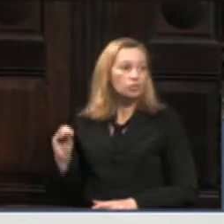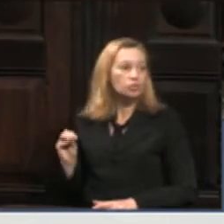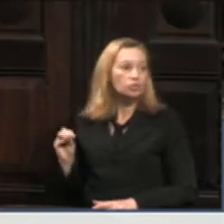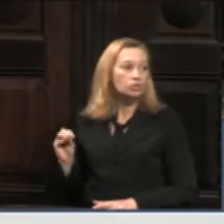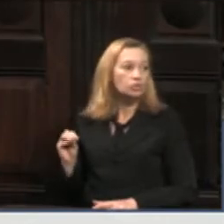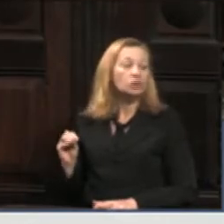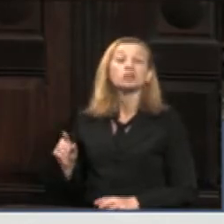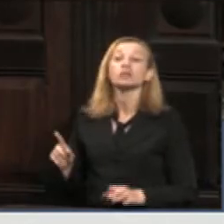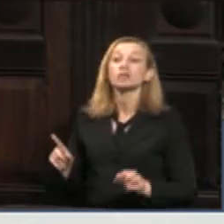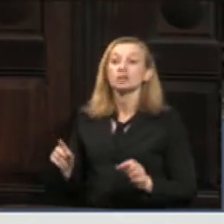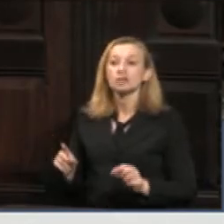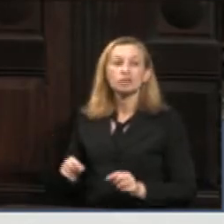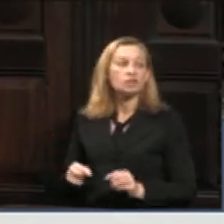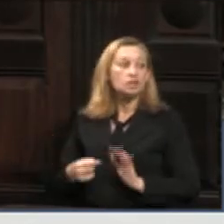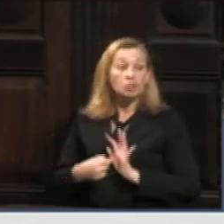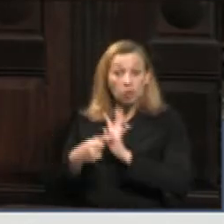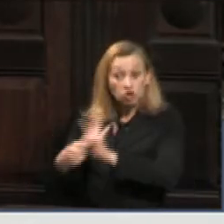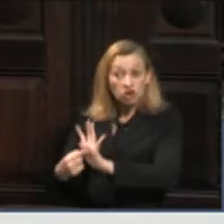seja decidida,